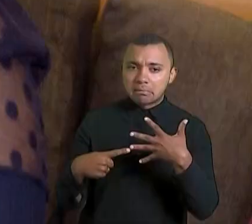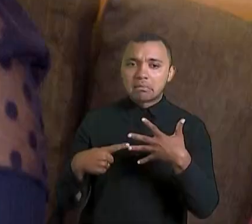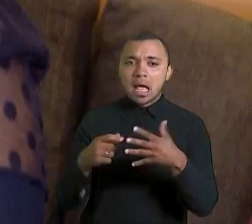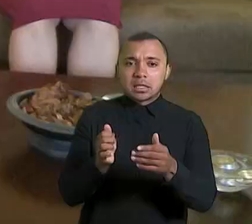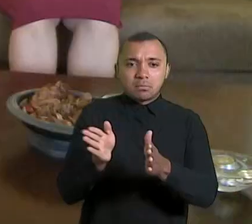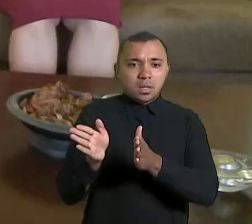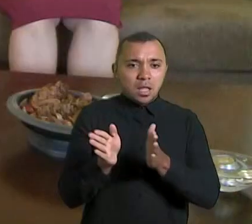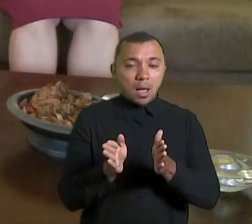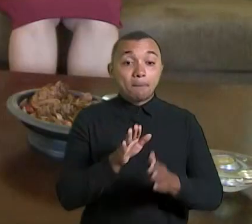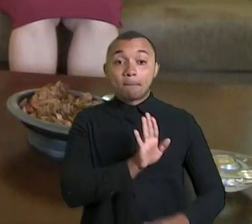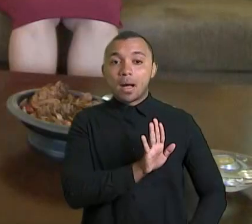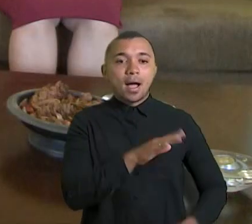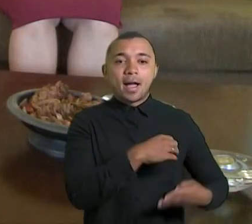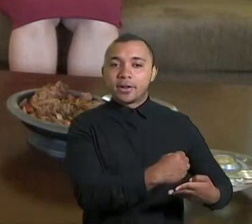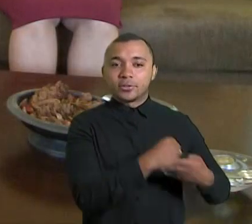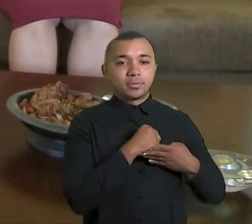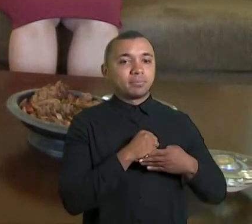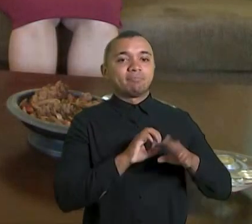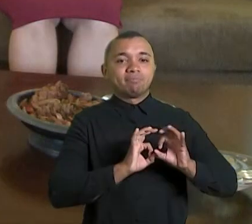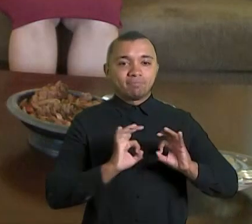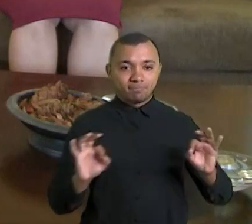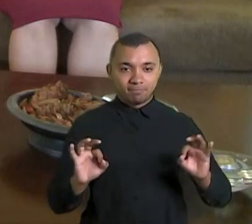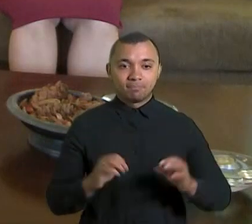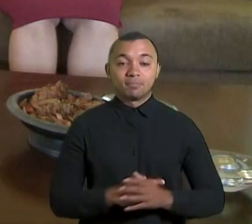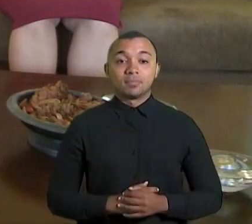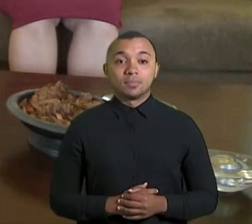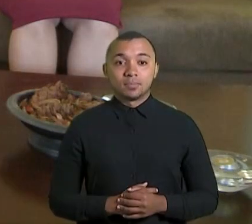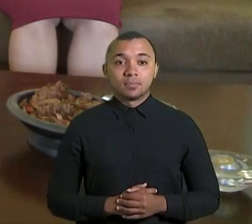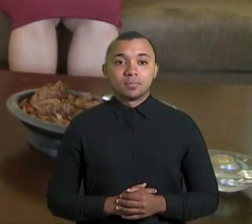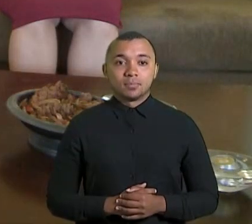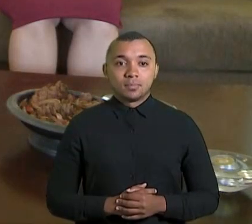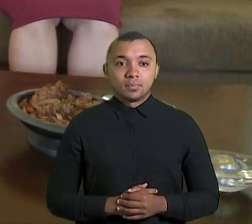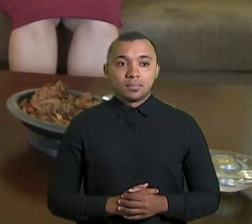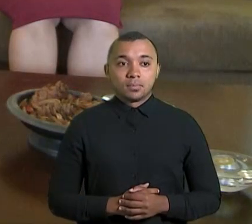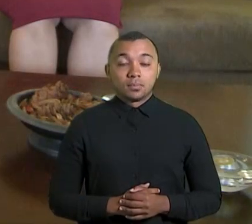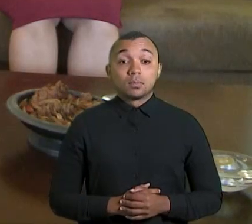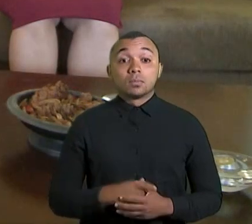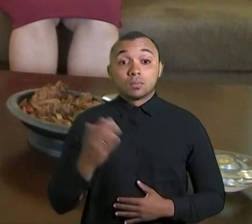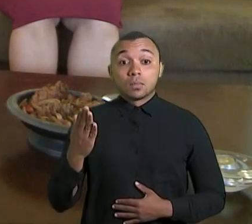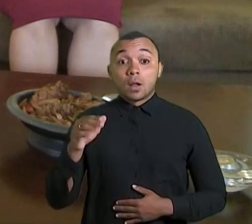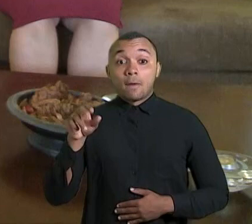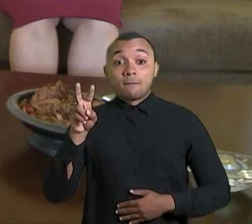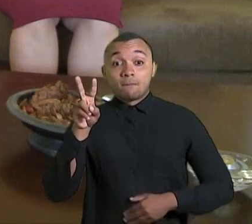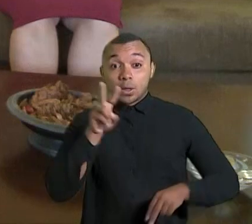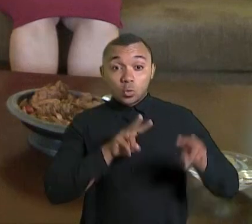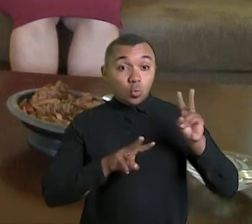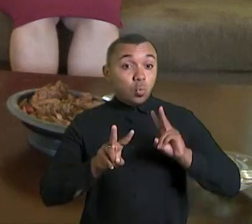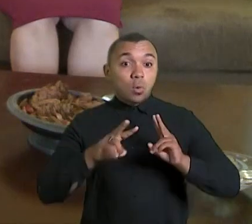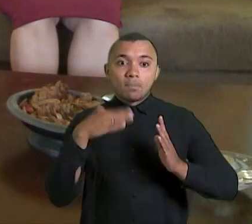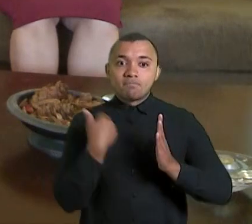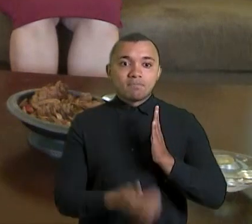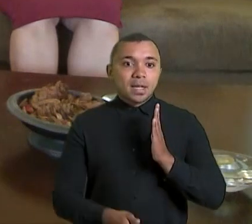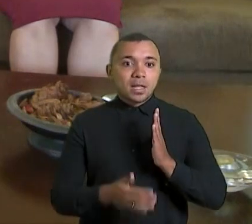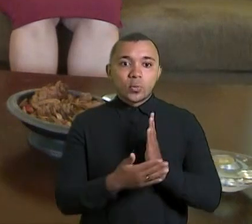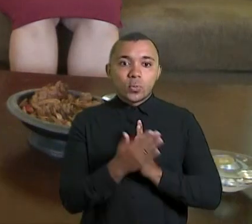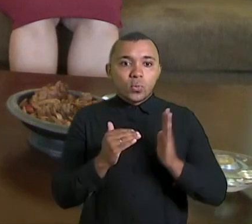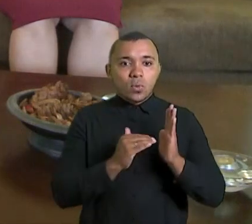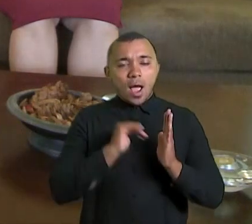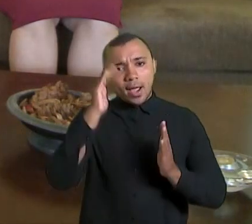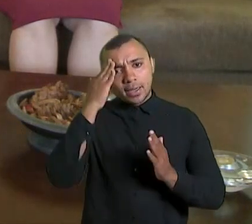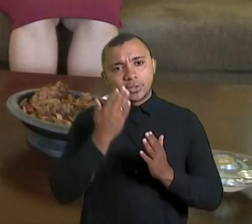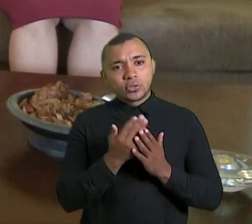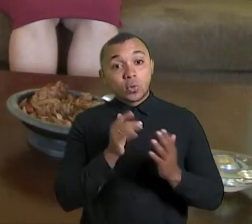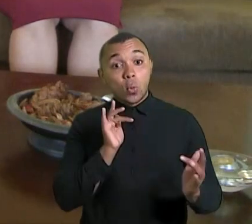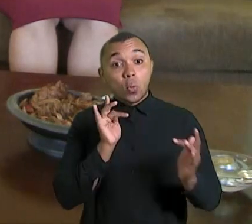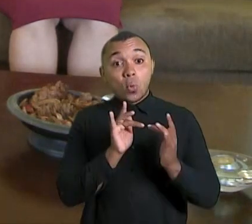nesse sentido, no apoio. Irani, você tem a perda total da visão, deve ter tido contato com o